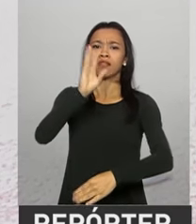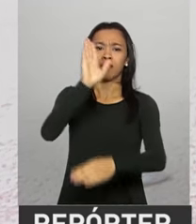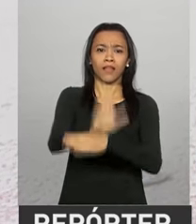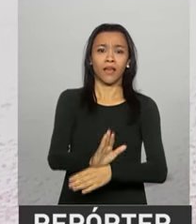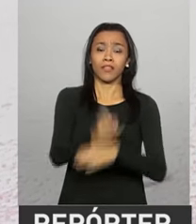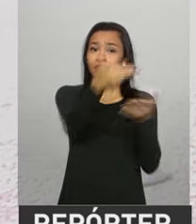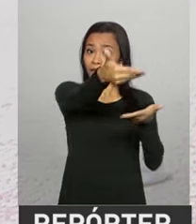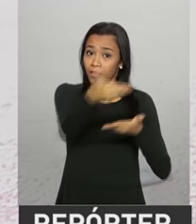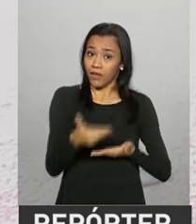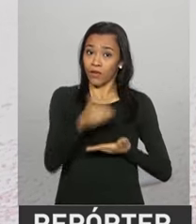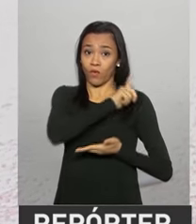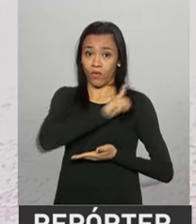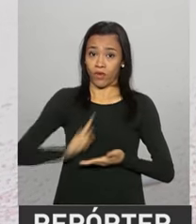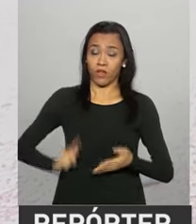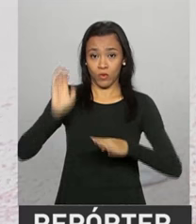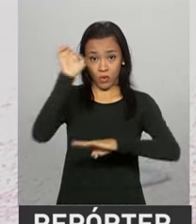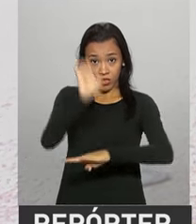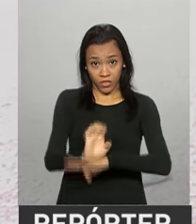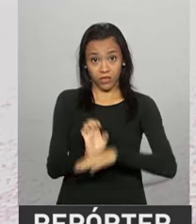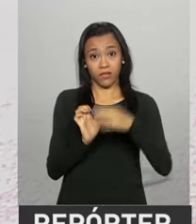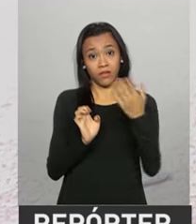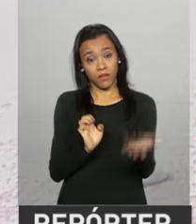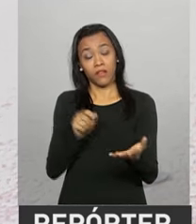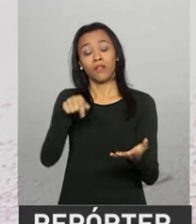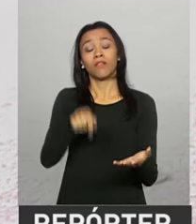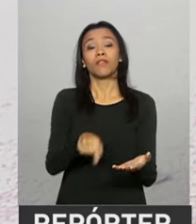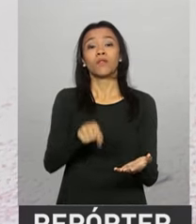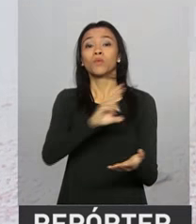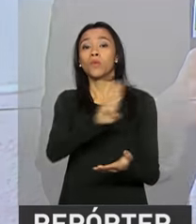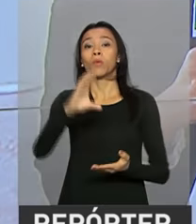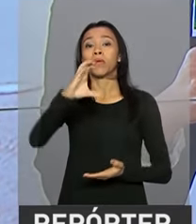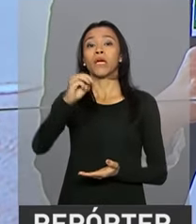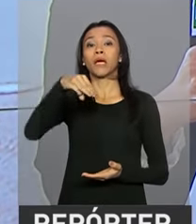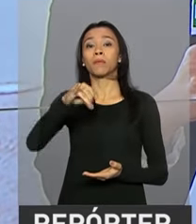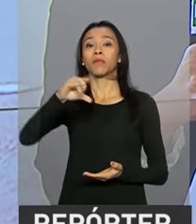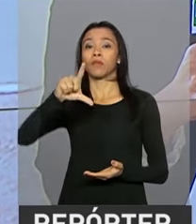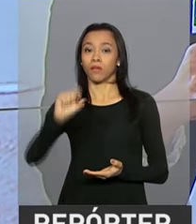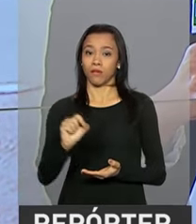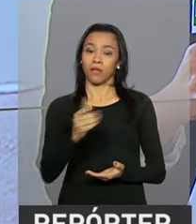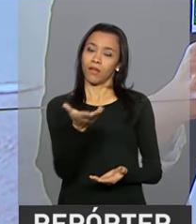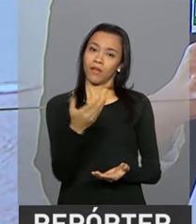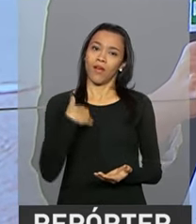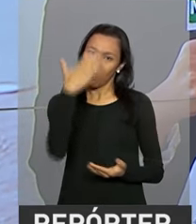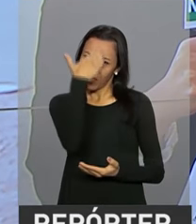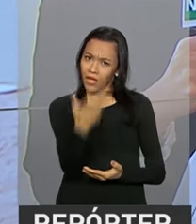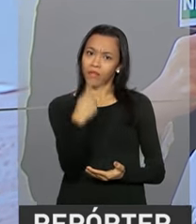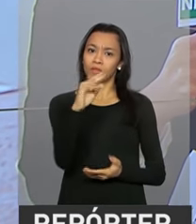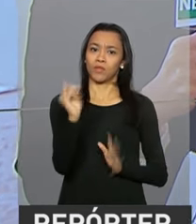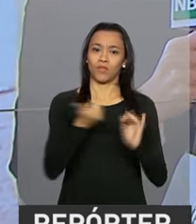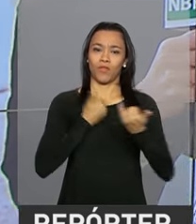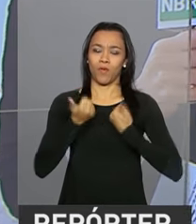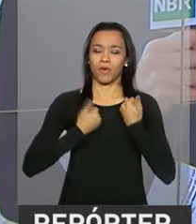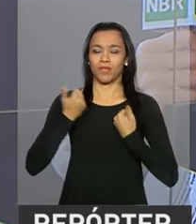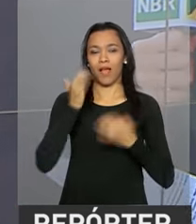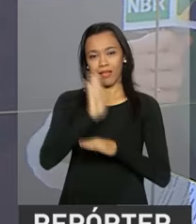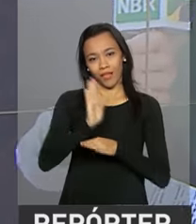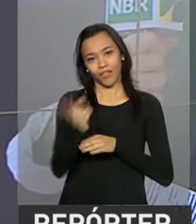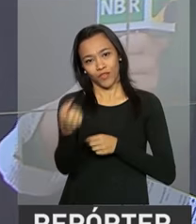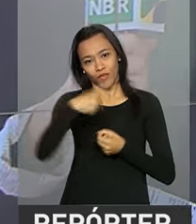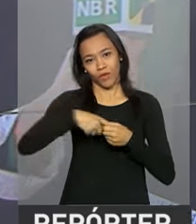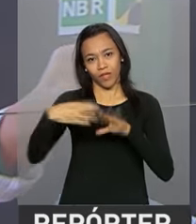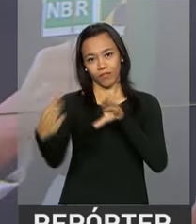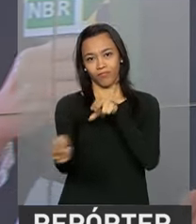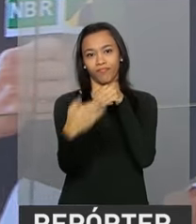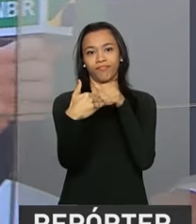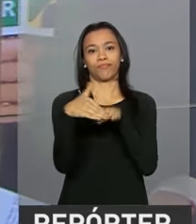do estado do Ceará, Camilo Santana, aqui no Palácio do Planalto. Daniele? Obrigada, Paula, pelas suas informações. Mais tarde a gente volta a conversar. E